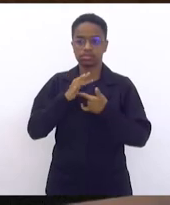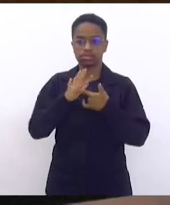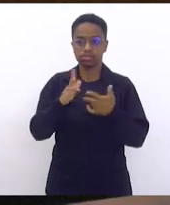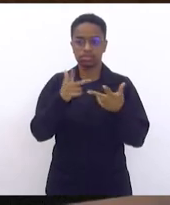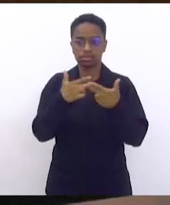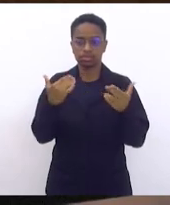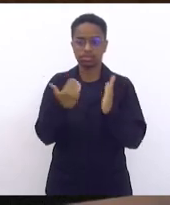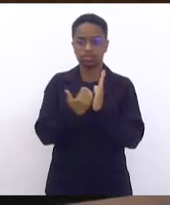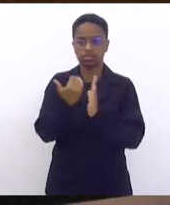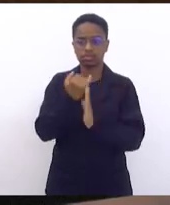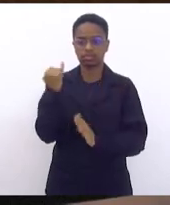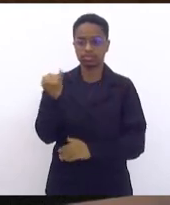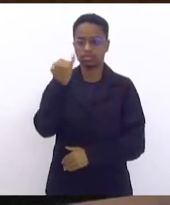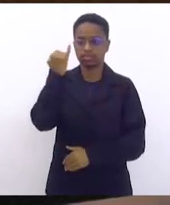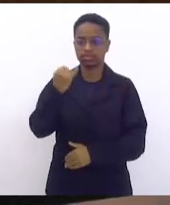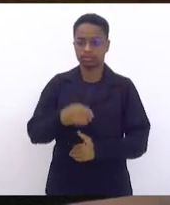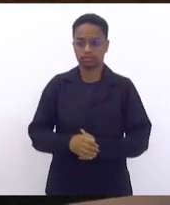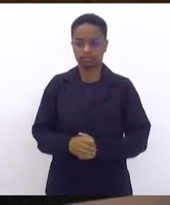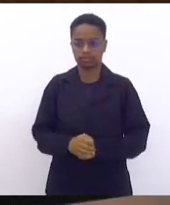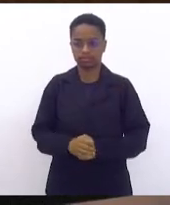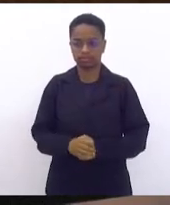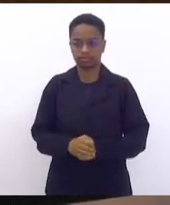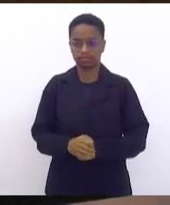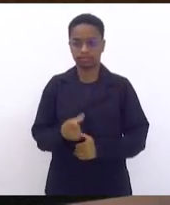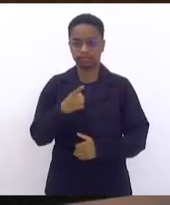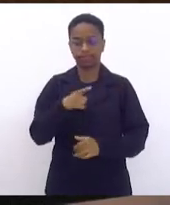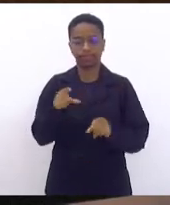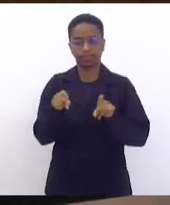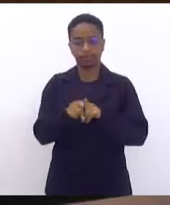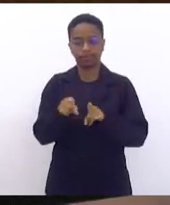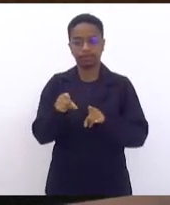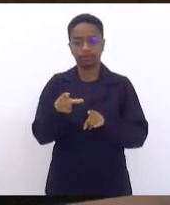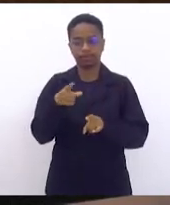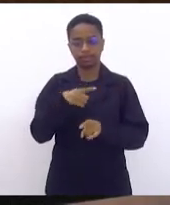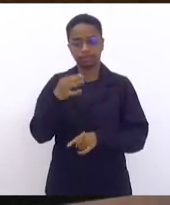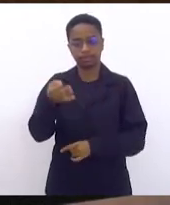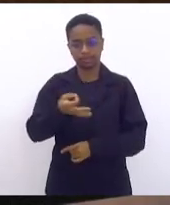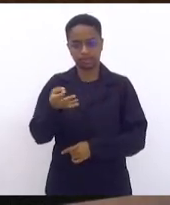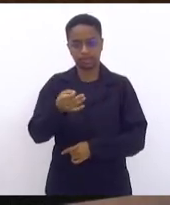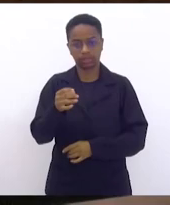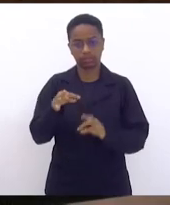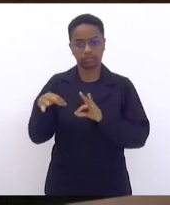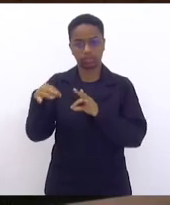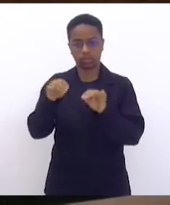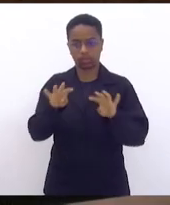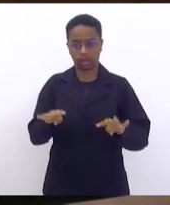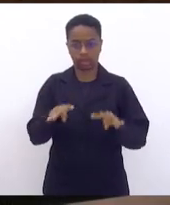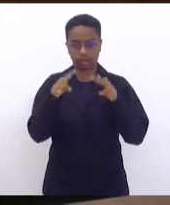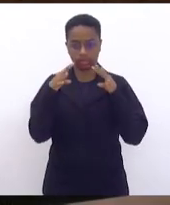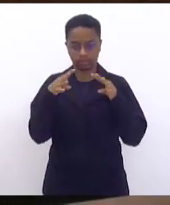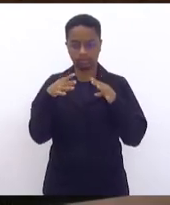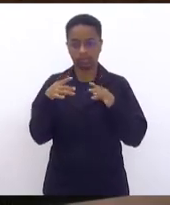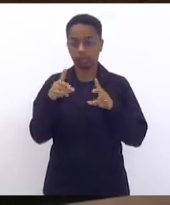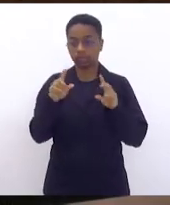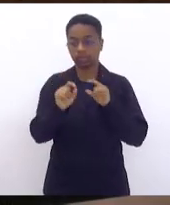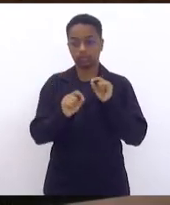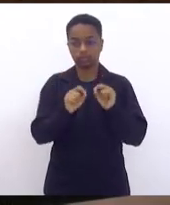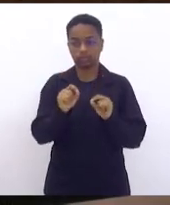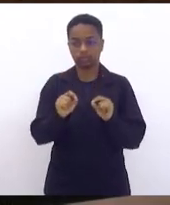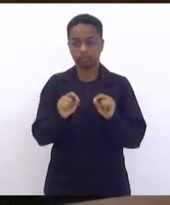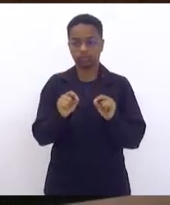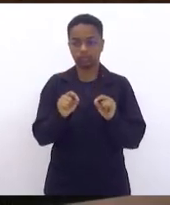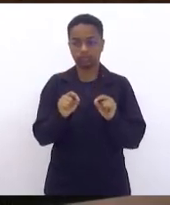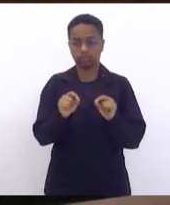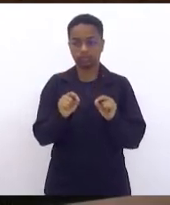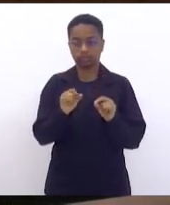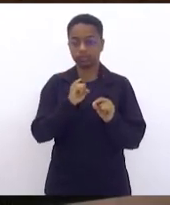suma importância, relevância, e eu tenho certeza que os nossos pares também estão antenados com relação a isso, que são os casos que,